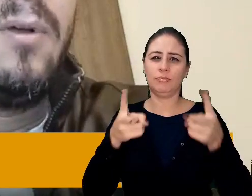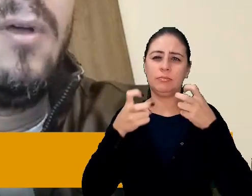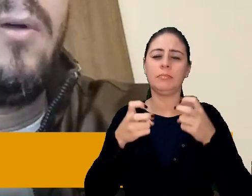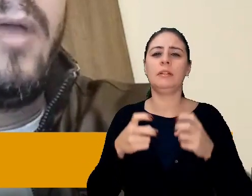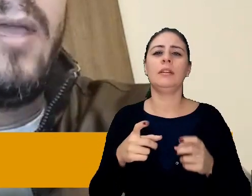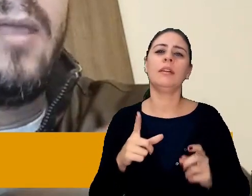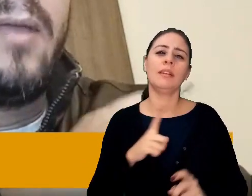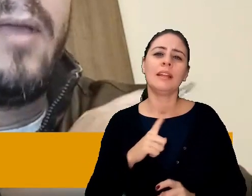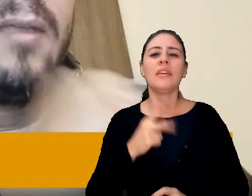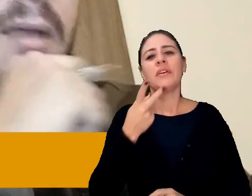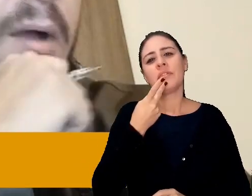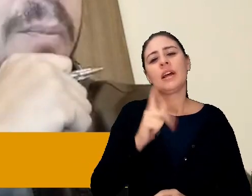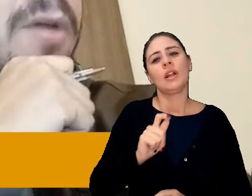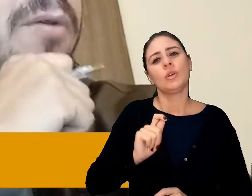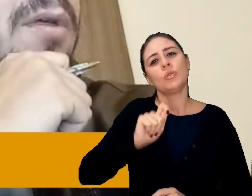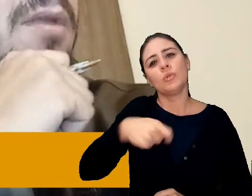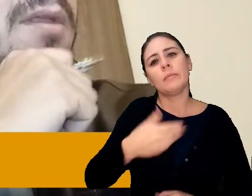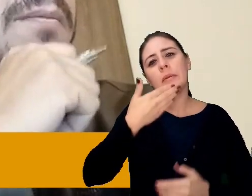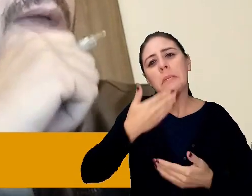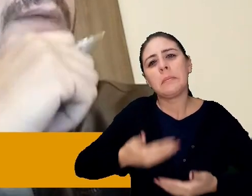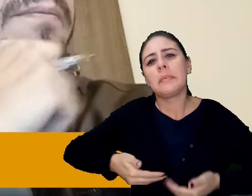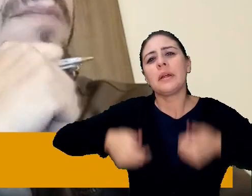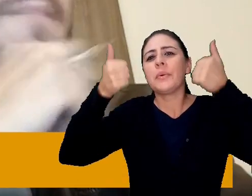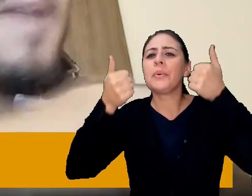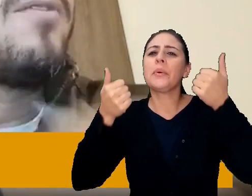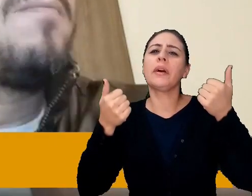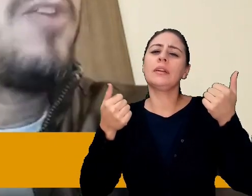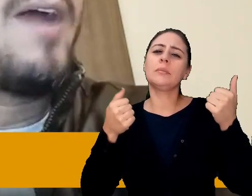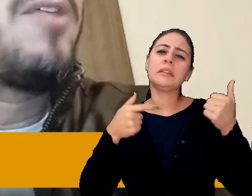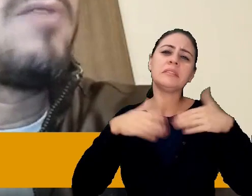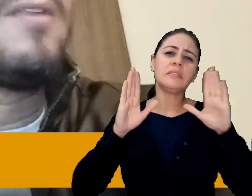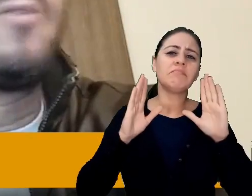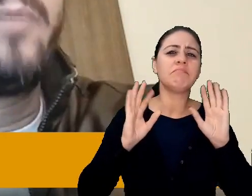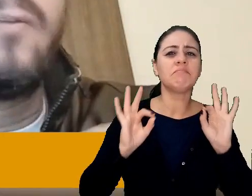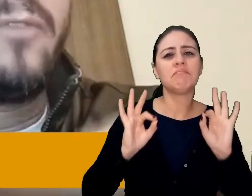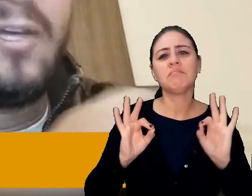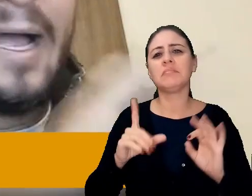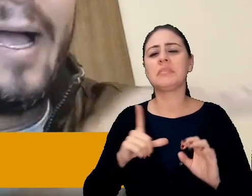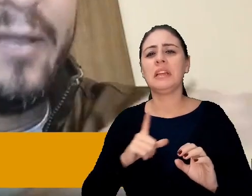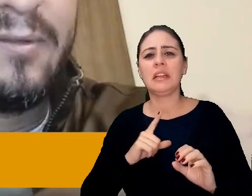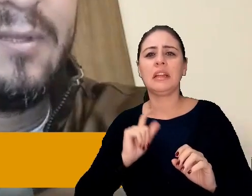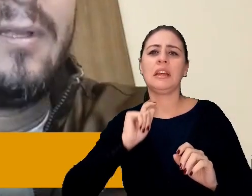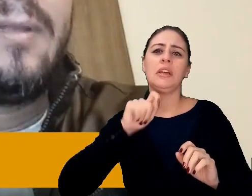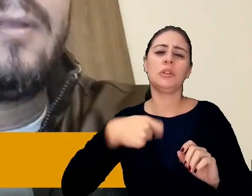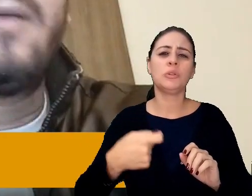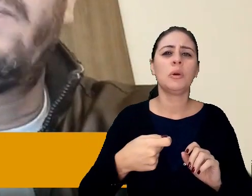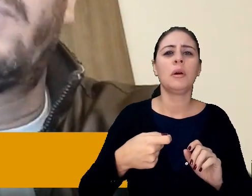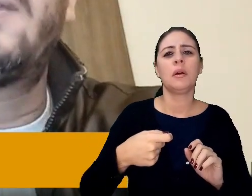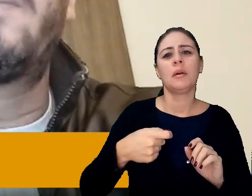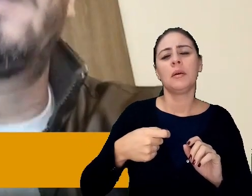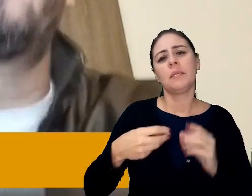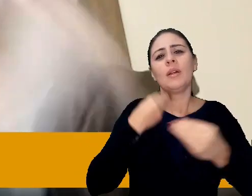sofisticação, tem, assim, apoio de meios midiáticos, assim, super sofisticados, né?